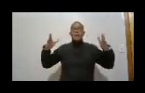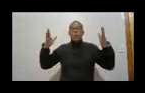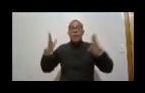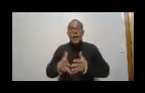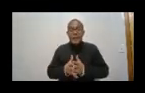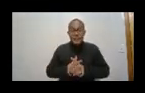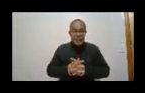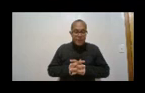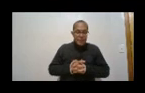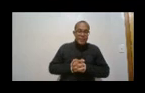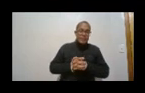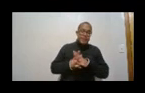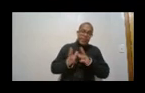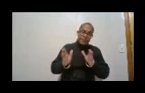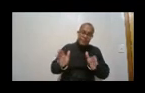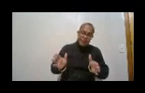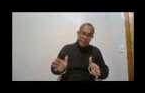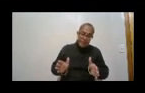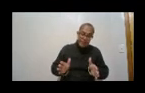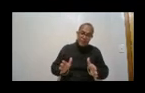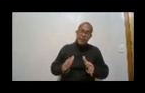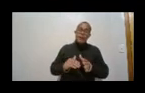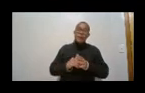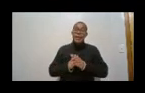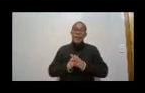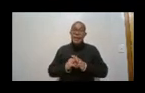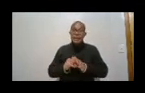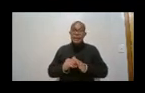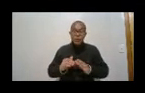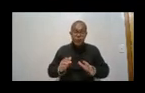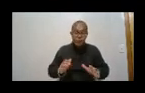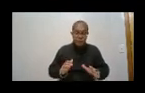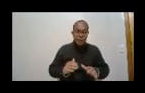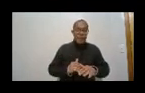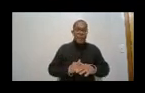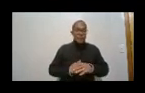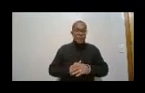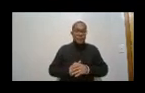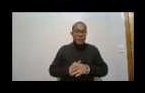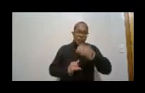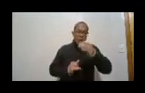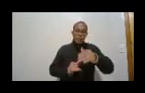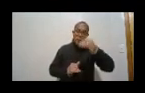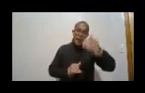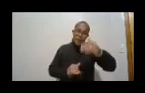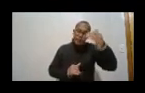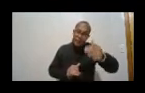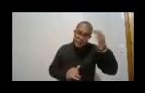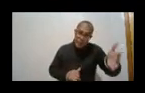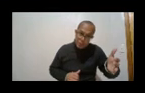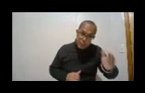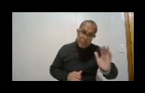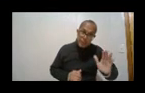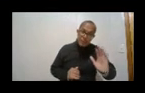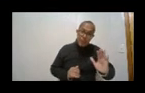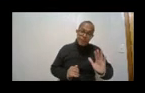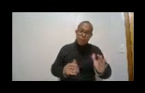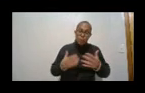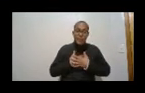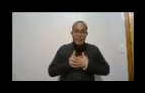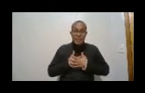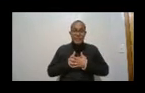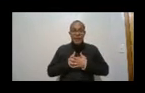é que ele vai atuar na célula? Sempre lembrando que ele não cria nada de novo. Ele só vai modular um efeito que a tua